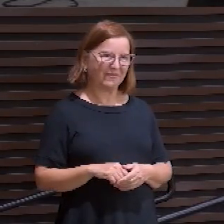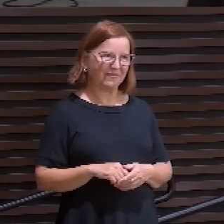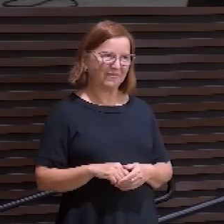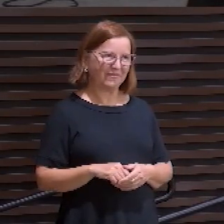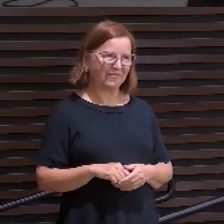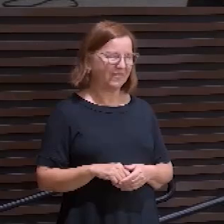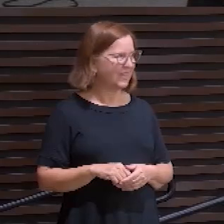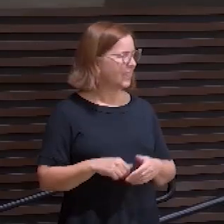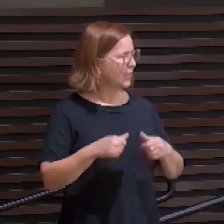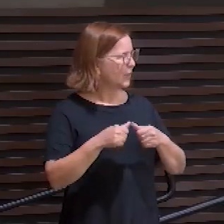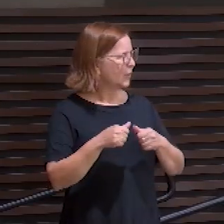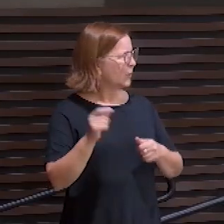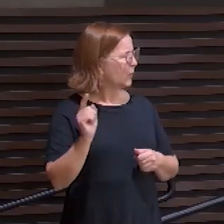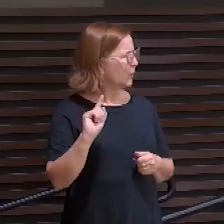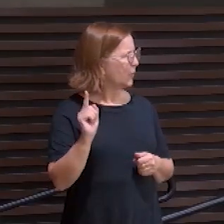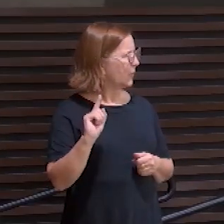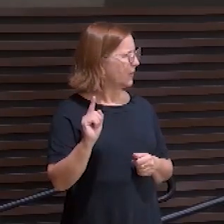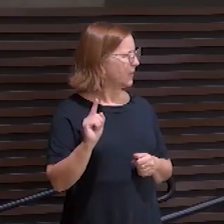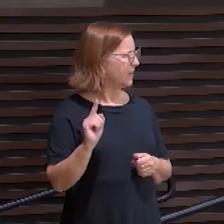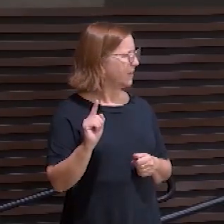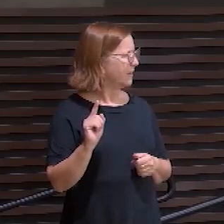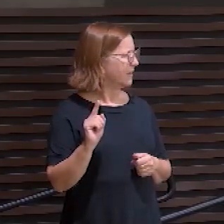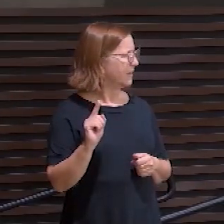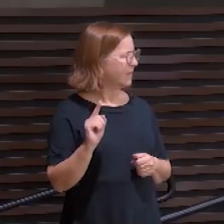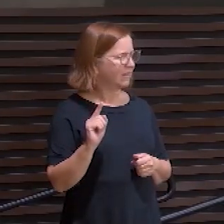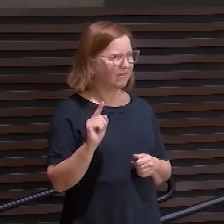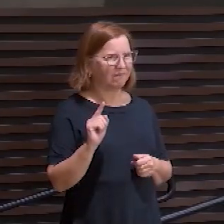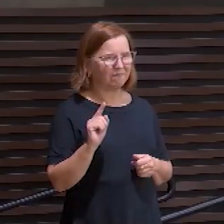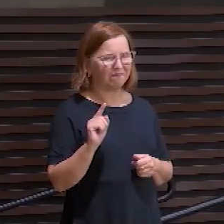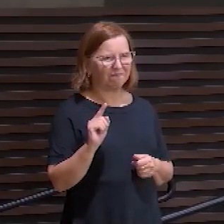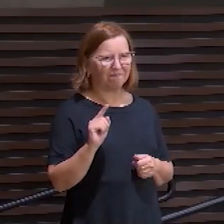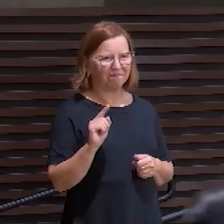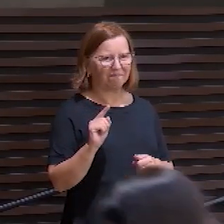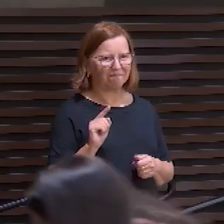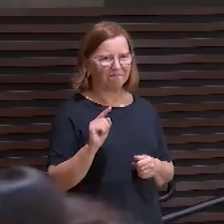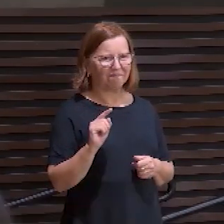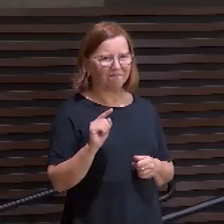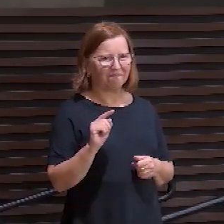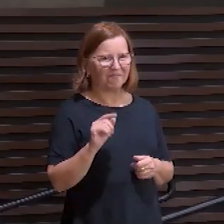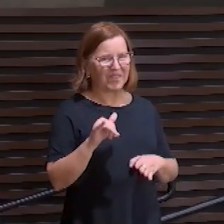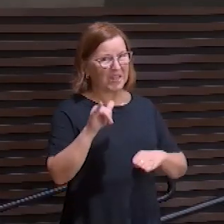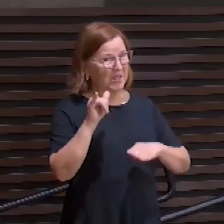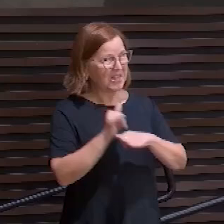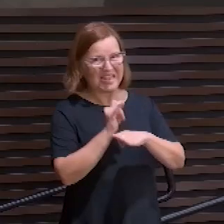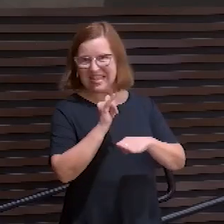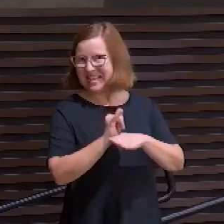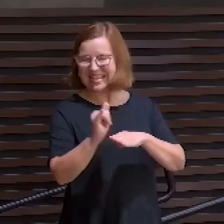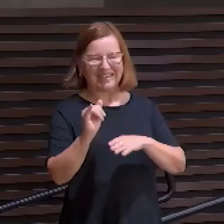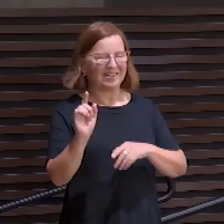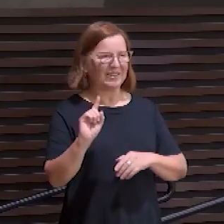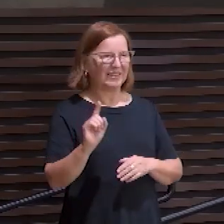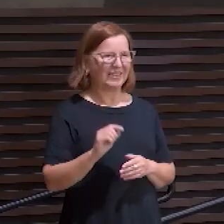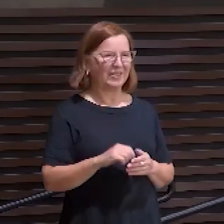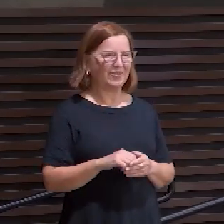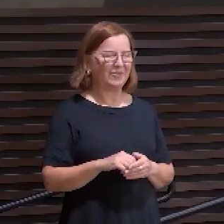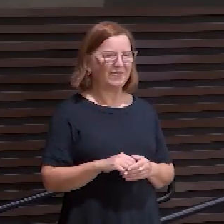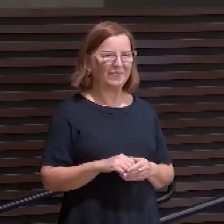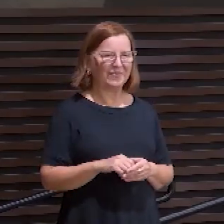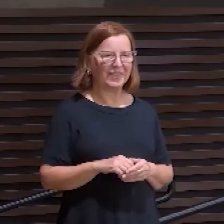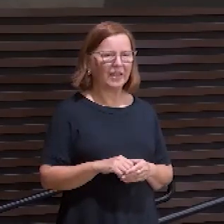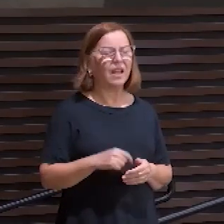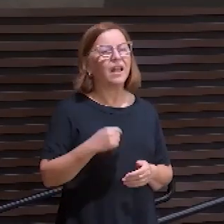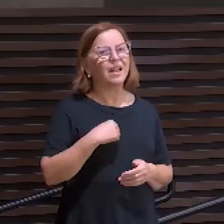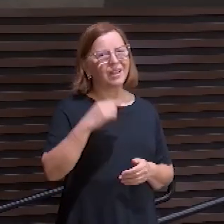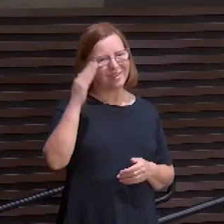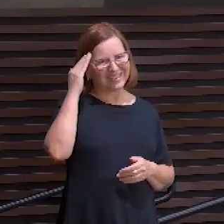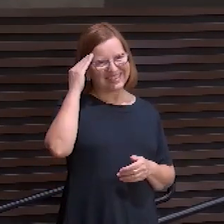como é que eu vou dizer? Essa tática. Não é. Estratégia. Marketing. Eu